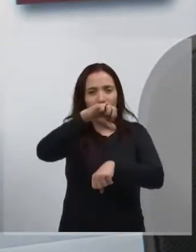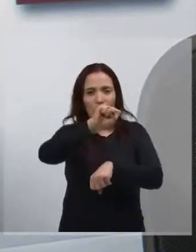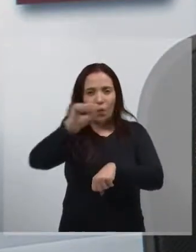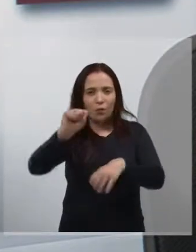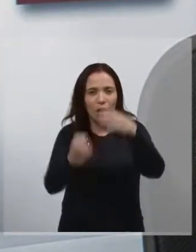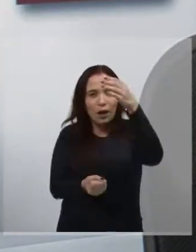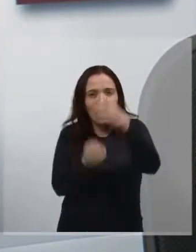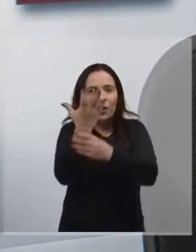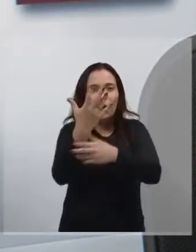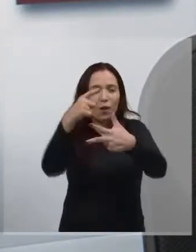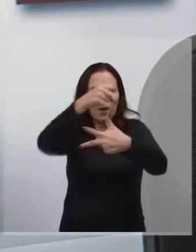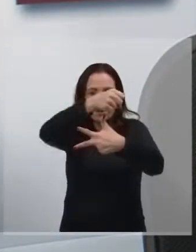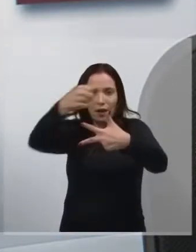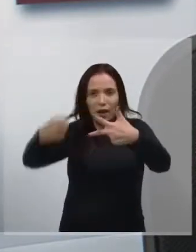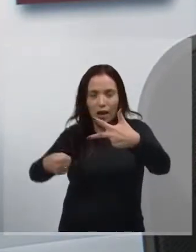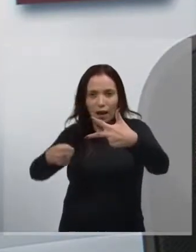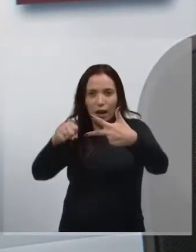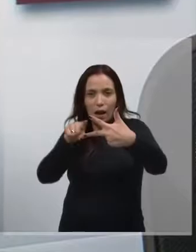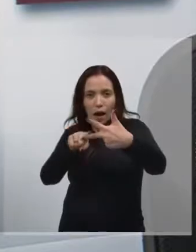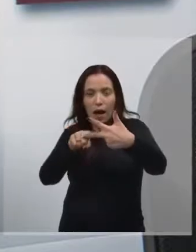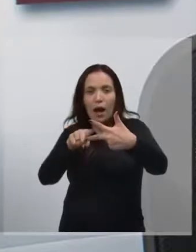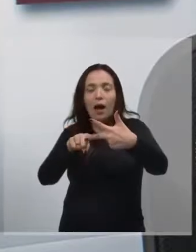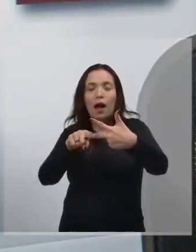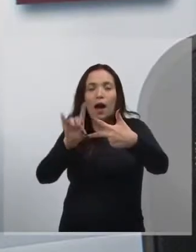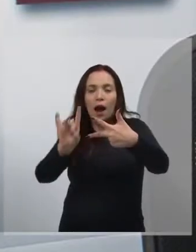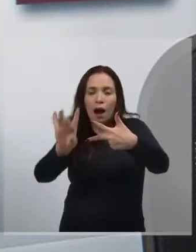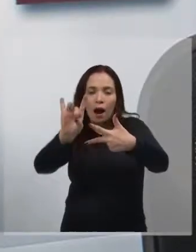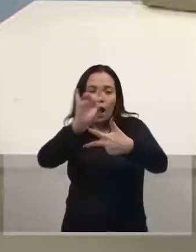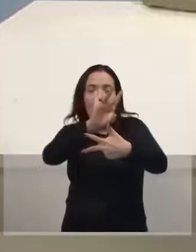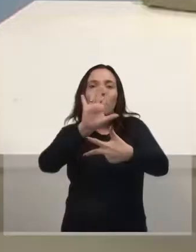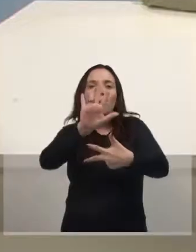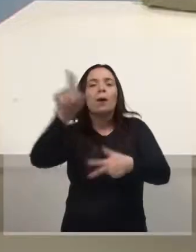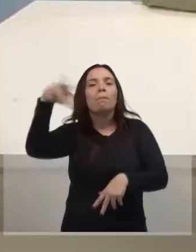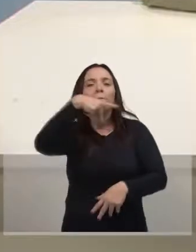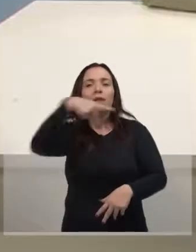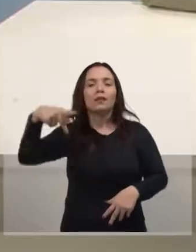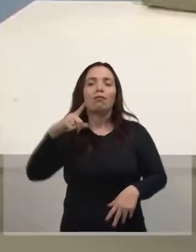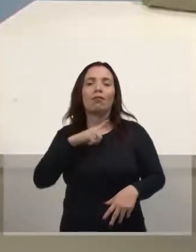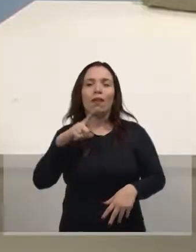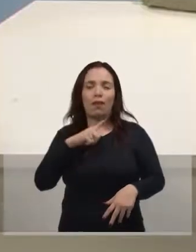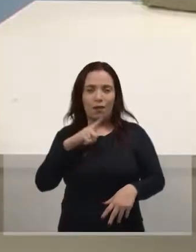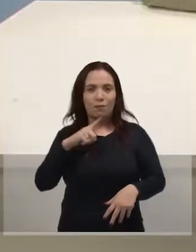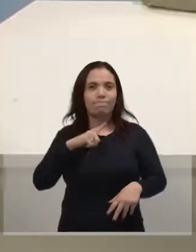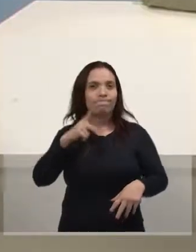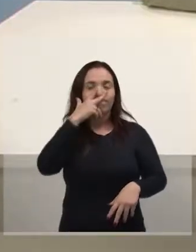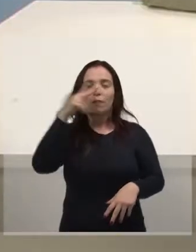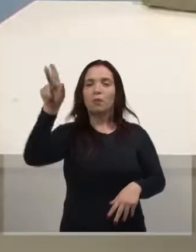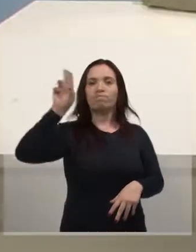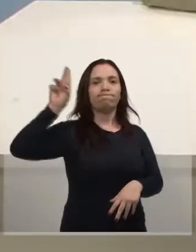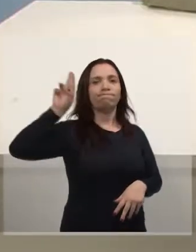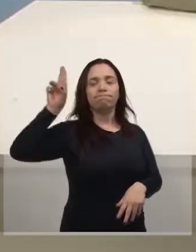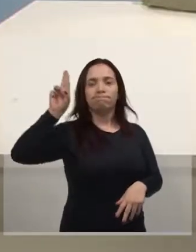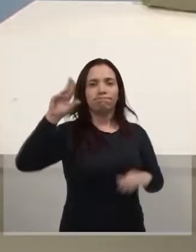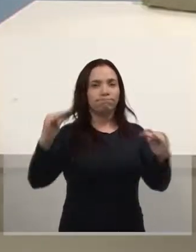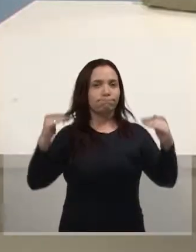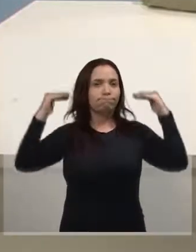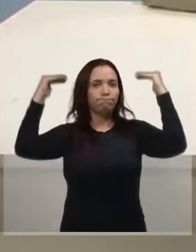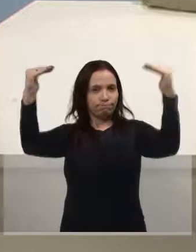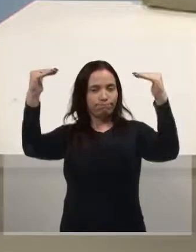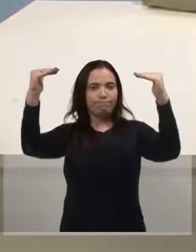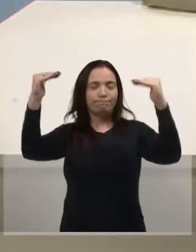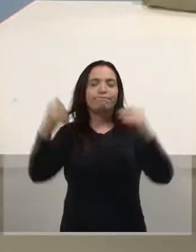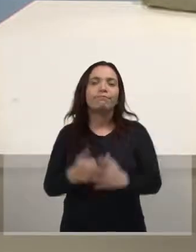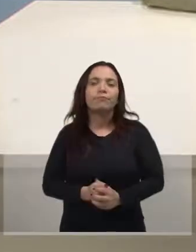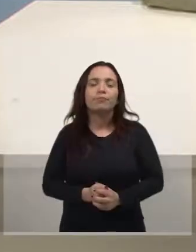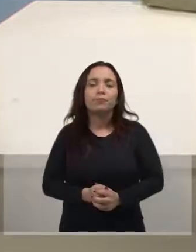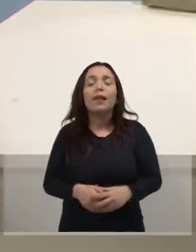entre os três poderes, ele o presidente da República ele tem um orçamento. Tem um orçamento Por exemplo, não adianta. E